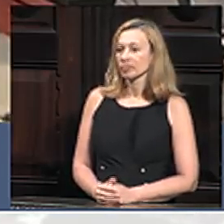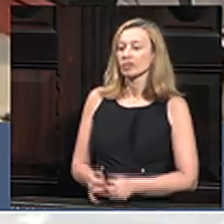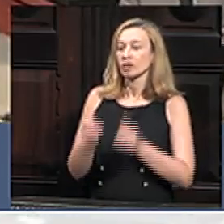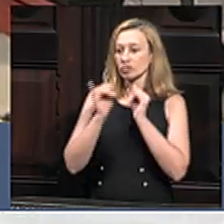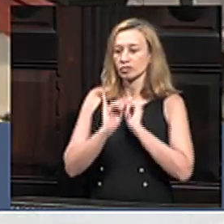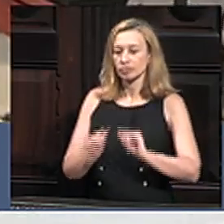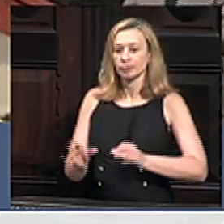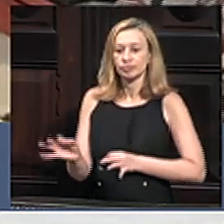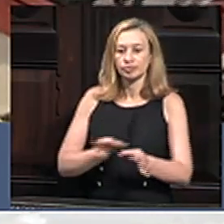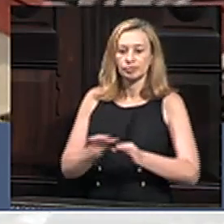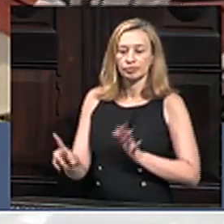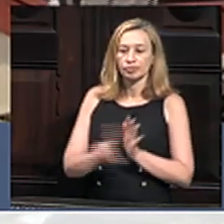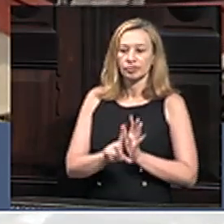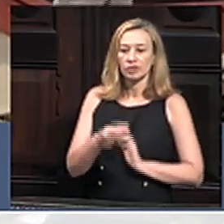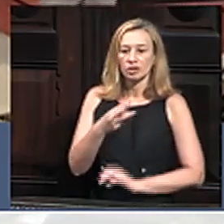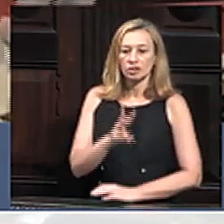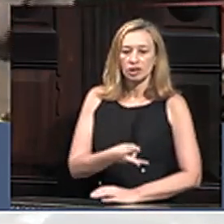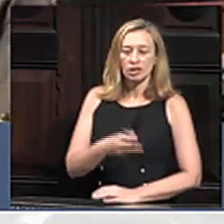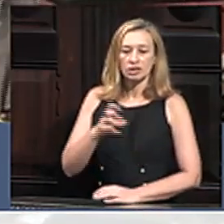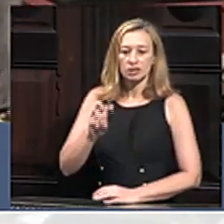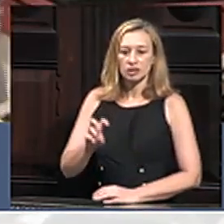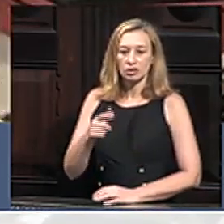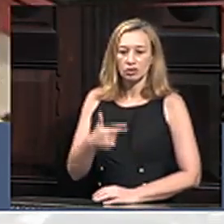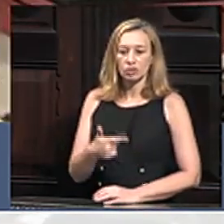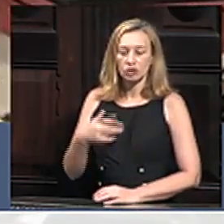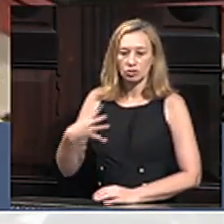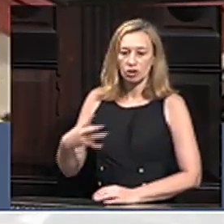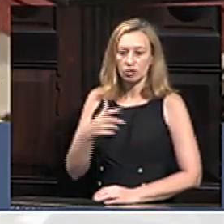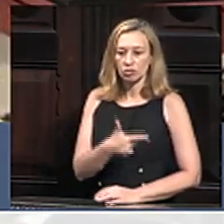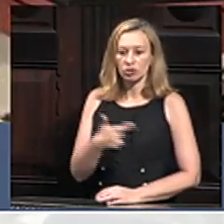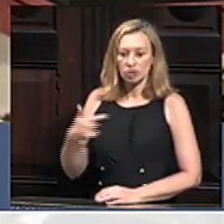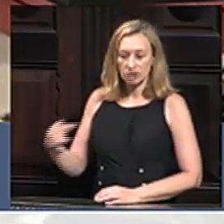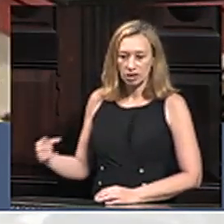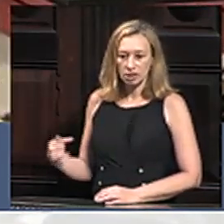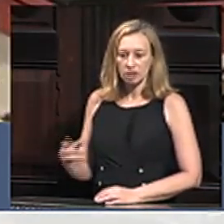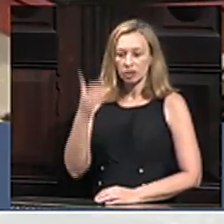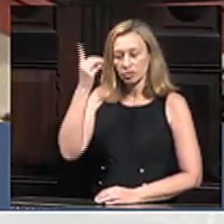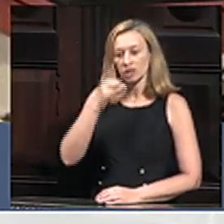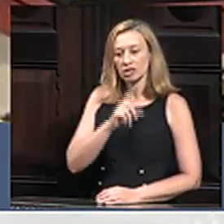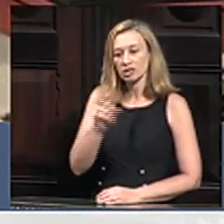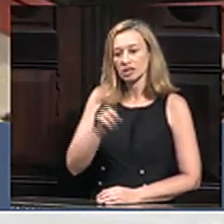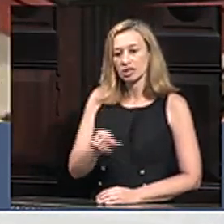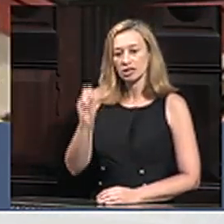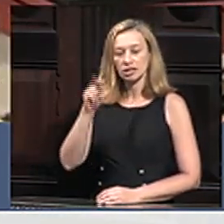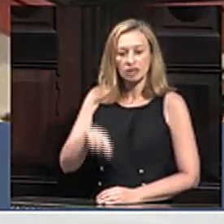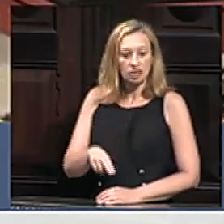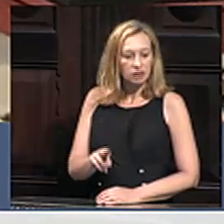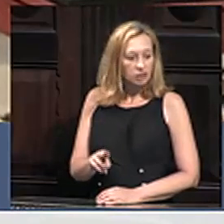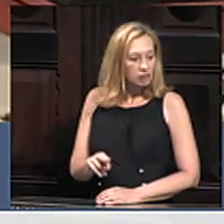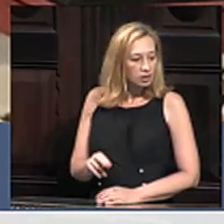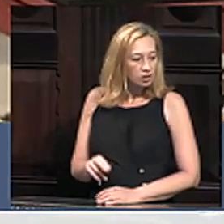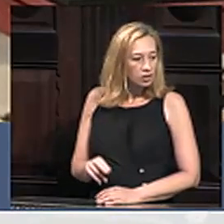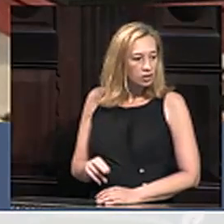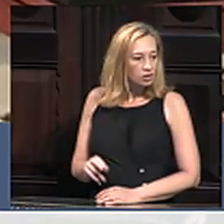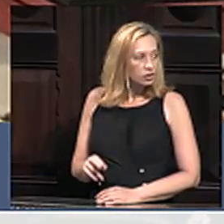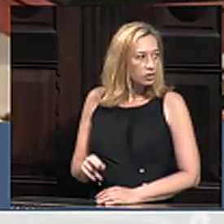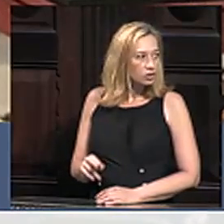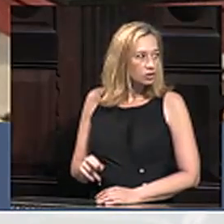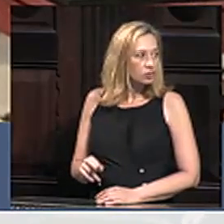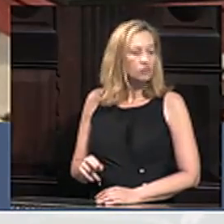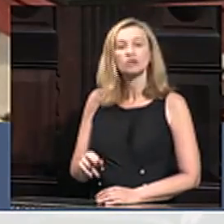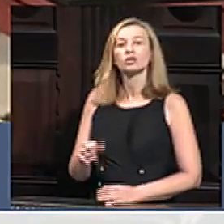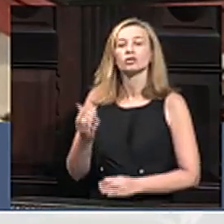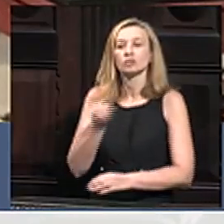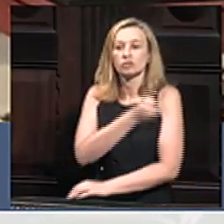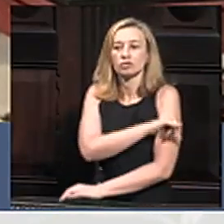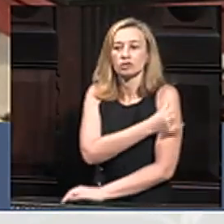Anuncio o projeto de lei número 3524/2017, de autoria do deputado Zeidan, que dispõe sobre o tombamento por interesse histórico e cultural do Estado do Rio de